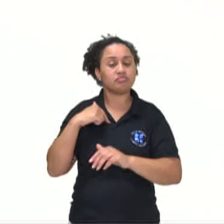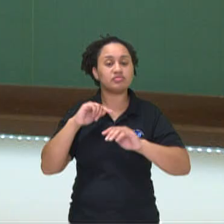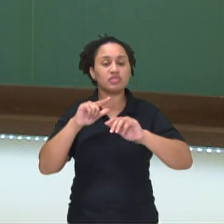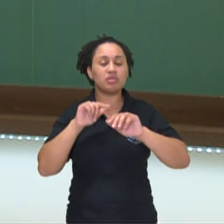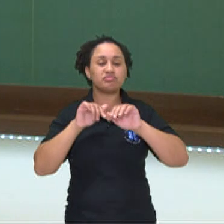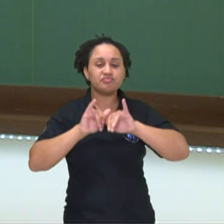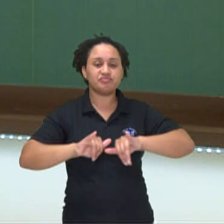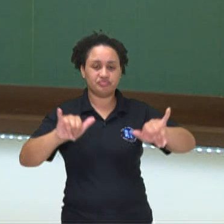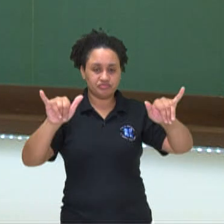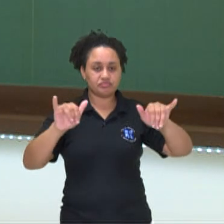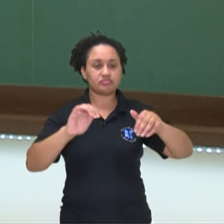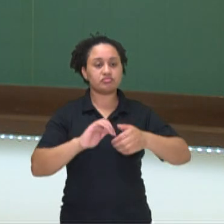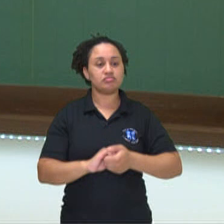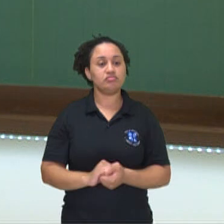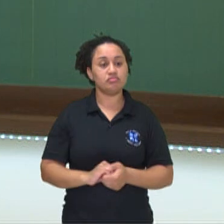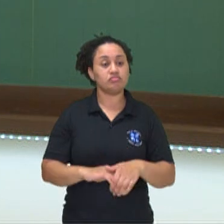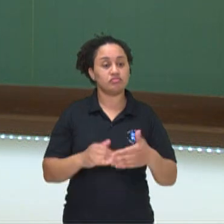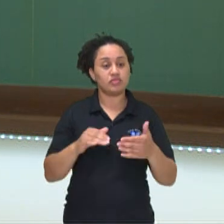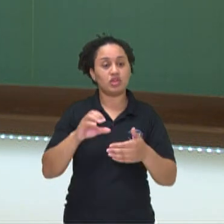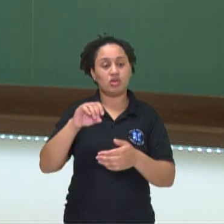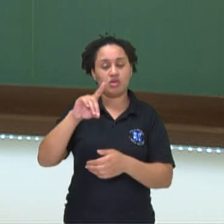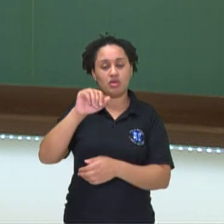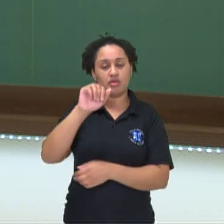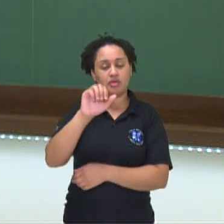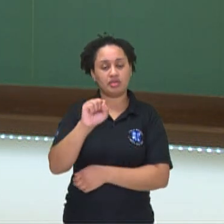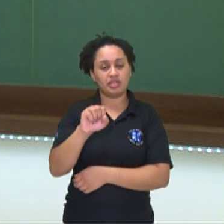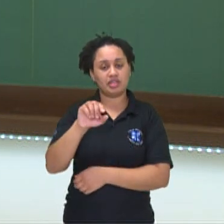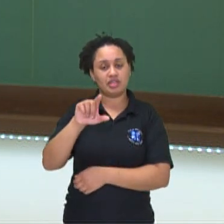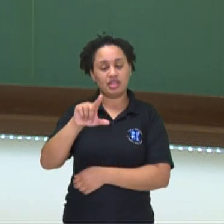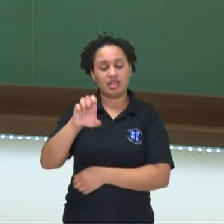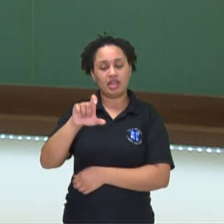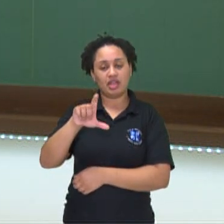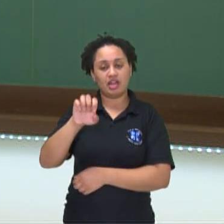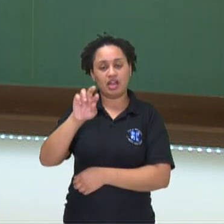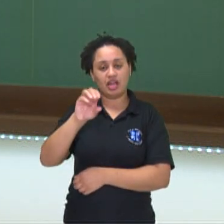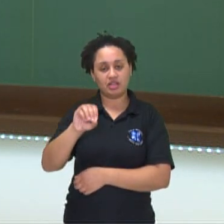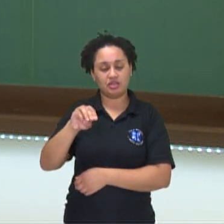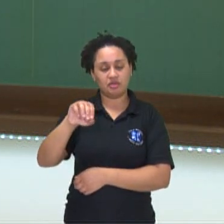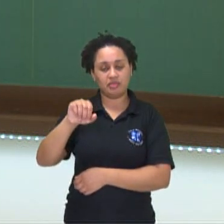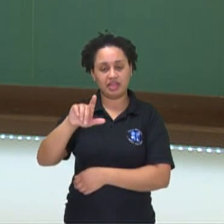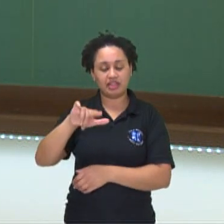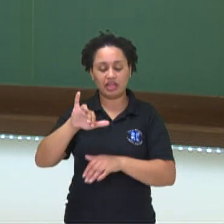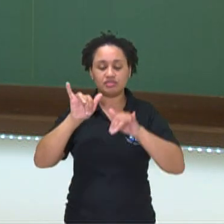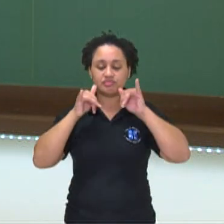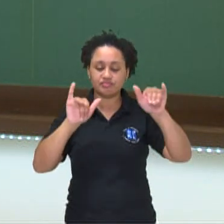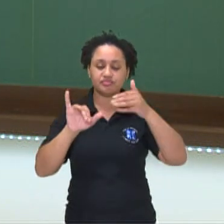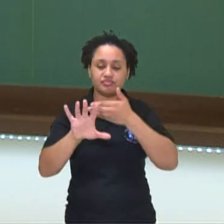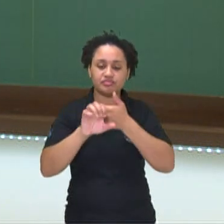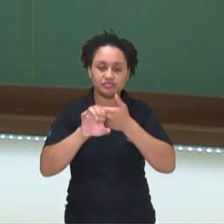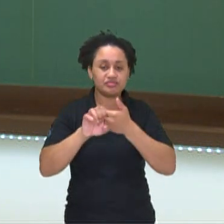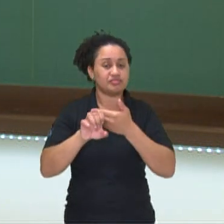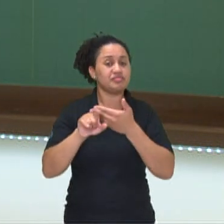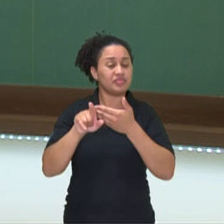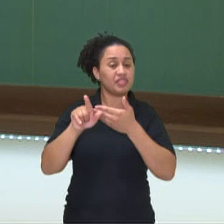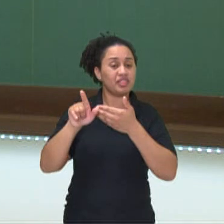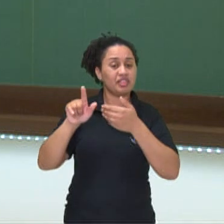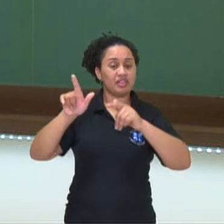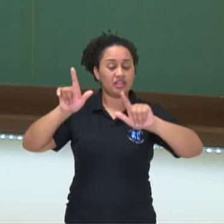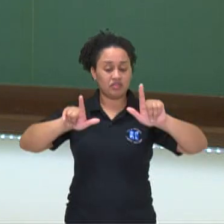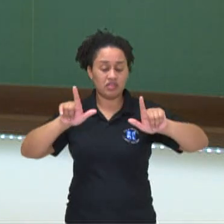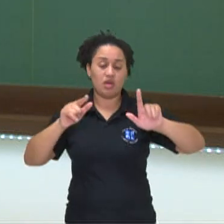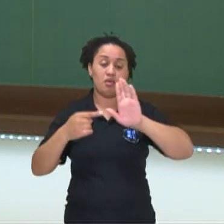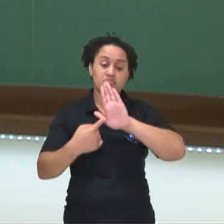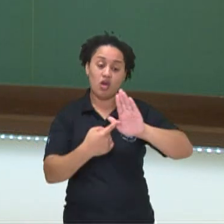eletromagnéticas. Então, as ondas eletromagnéticas que no rádio só transmitem som, quando estamos falando de uma estação de televisão, elas estão